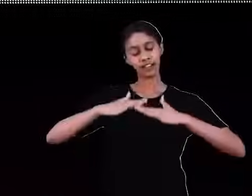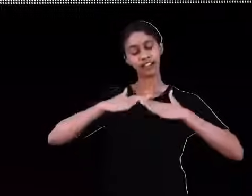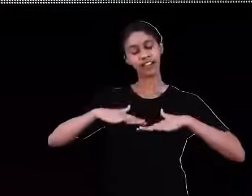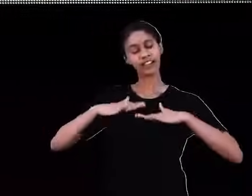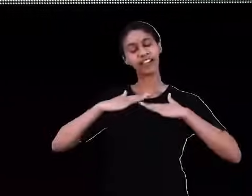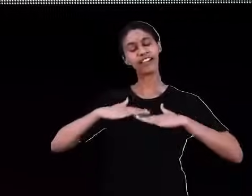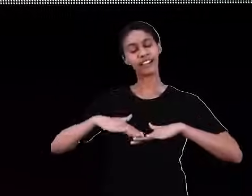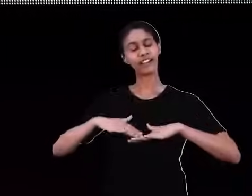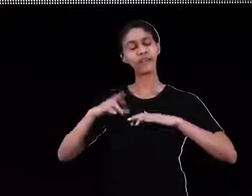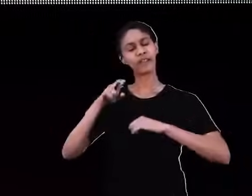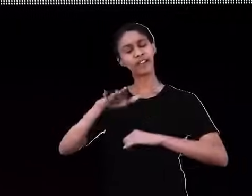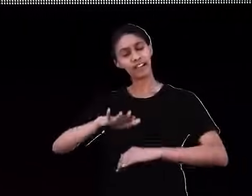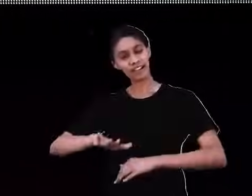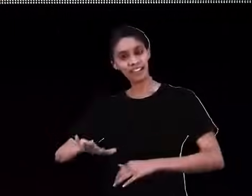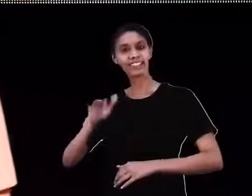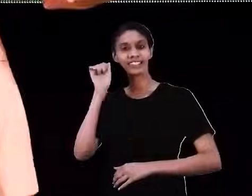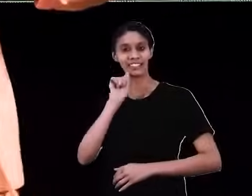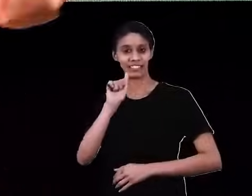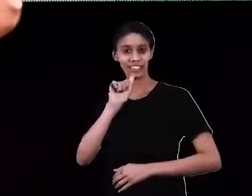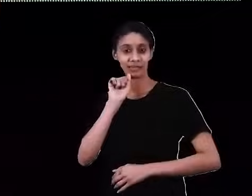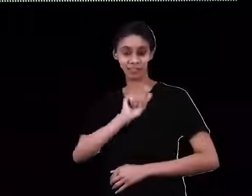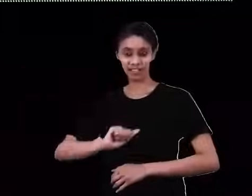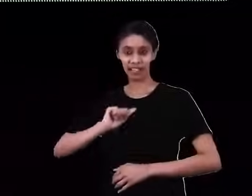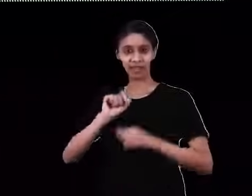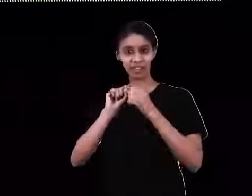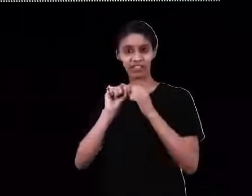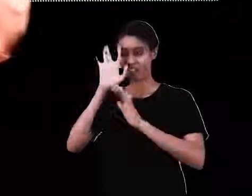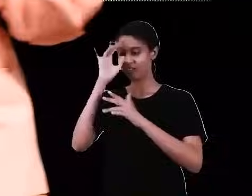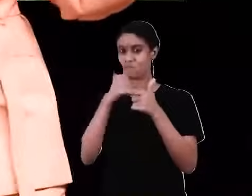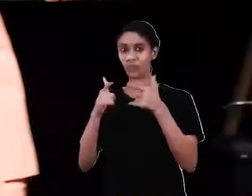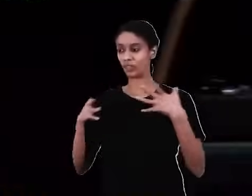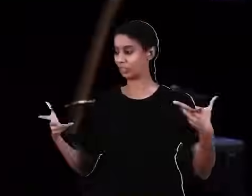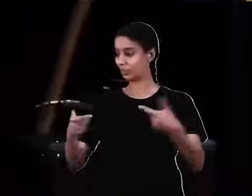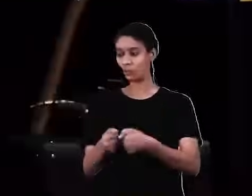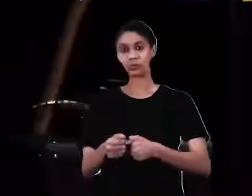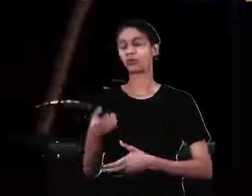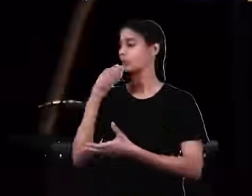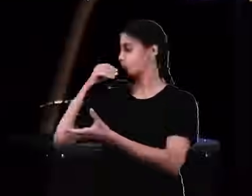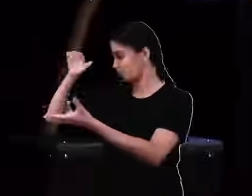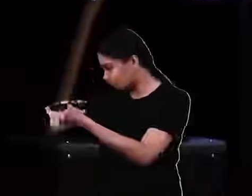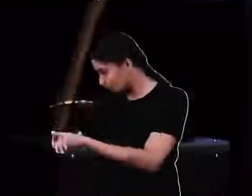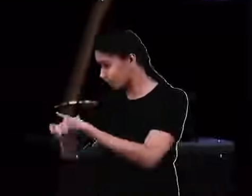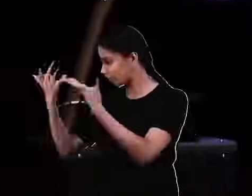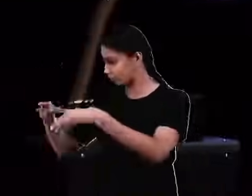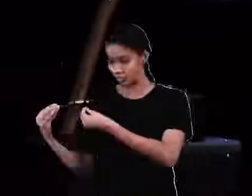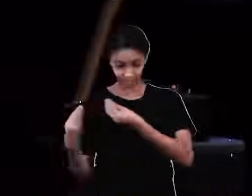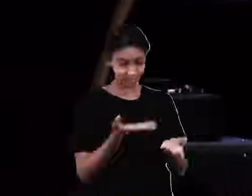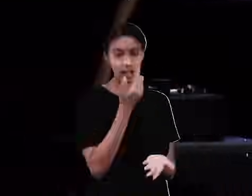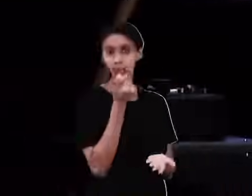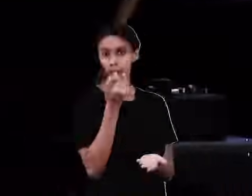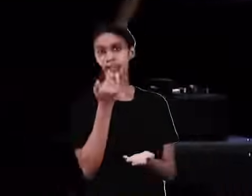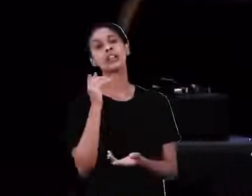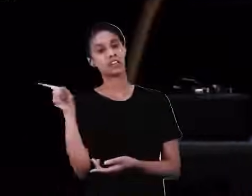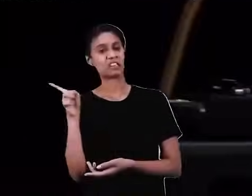mansidão de Abigail fizeram? Ela resolveu o problema de todo mundo. Ela resolveu o problema do marido, que porque não quis dar uma comida ia